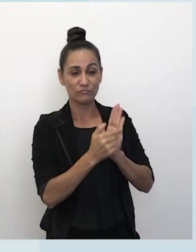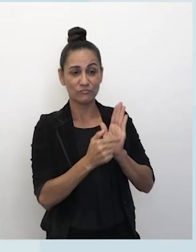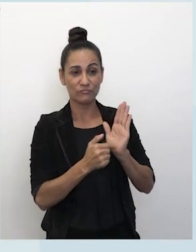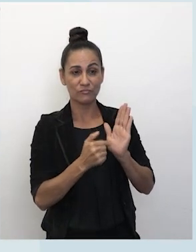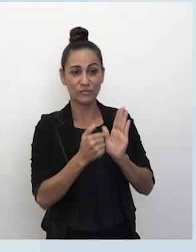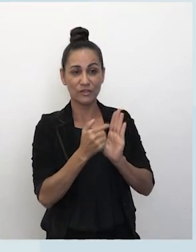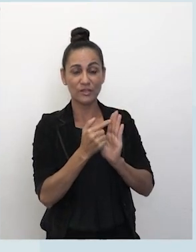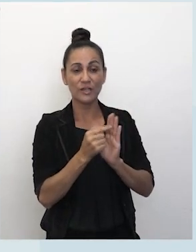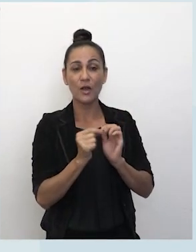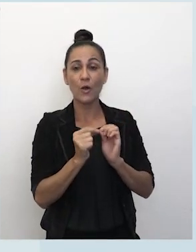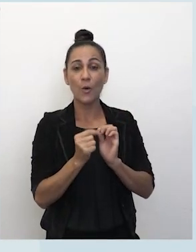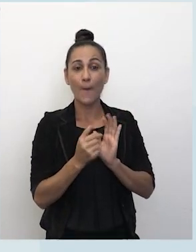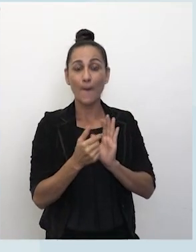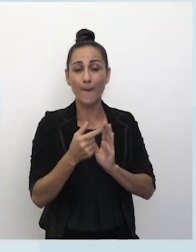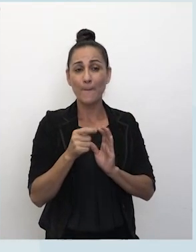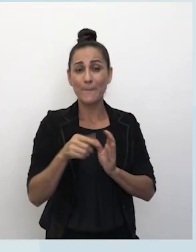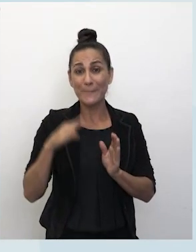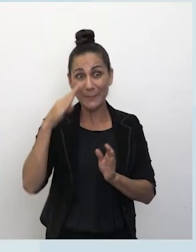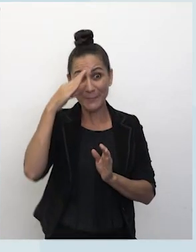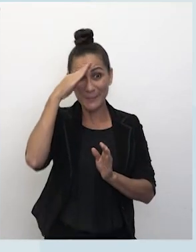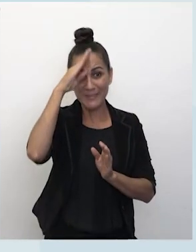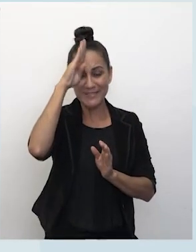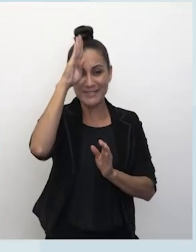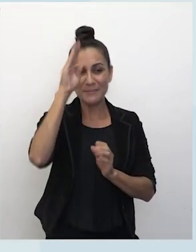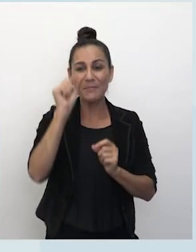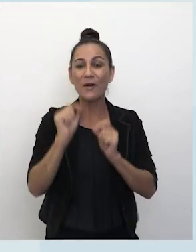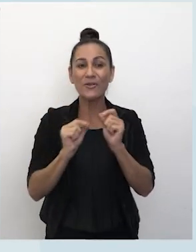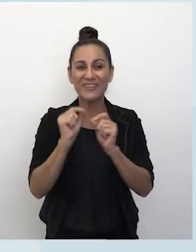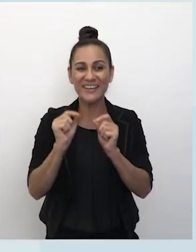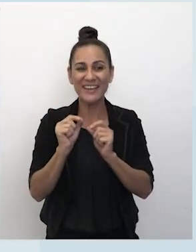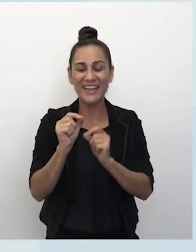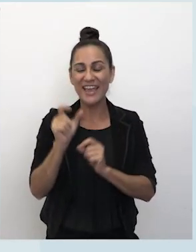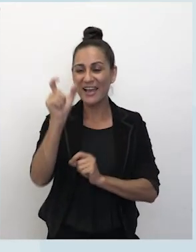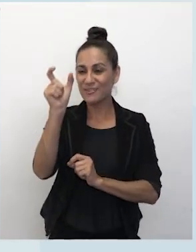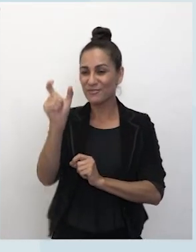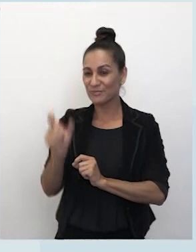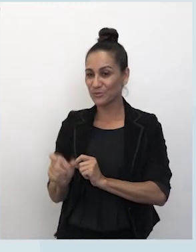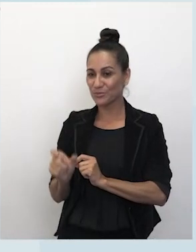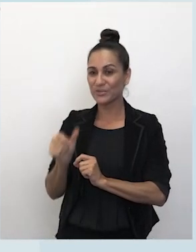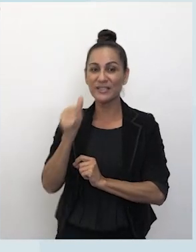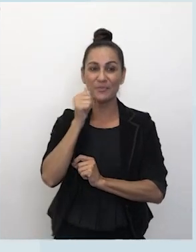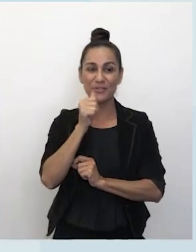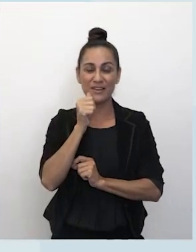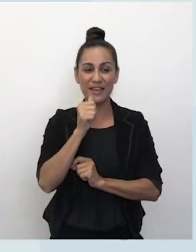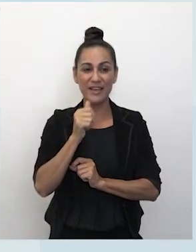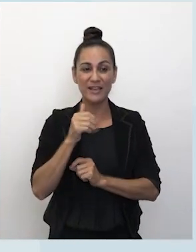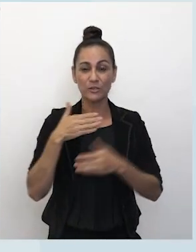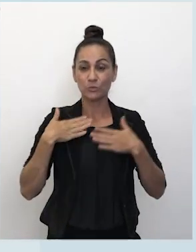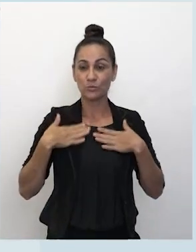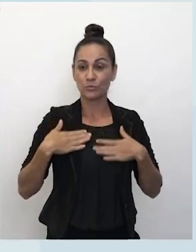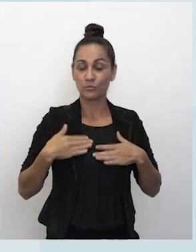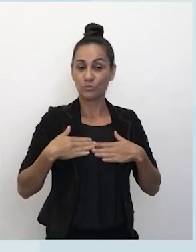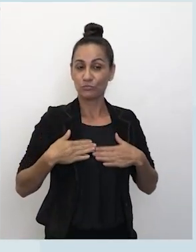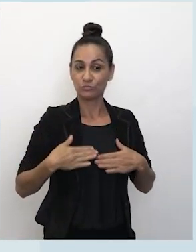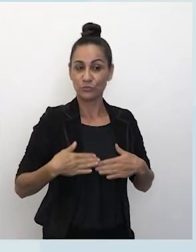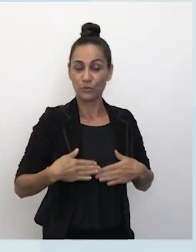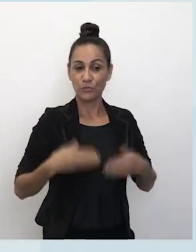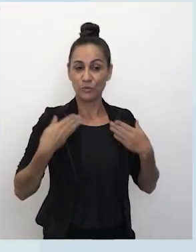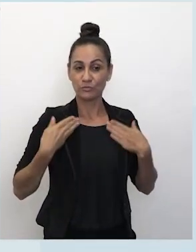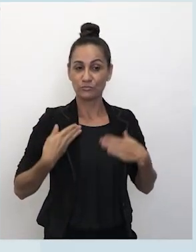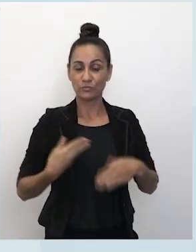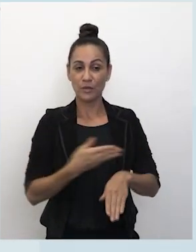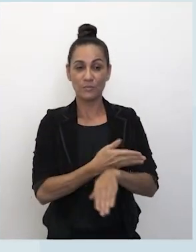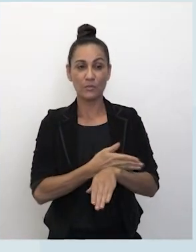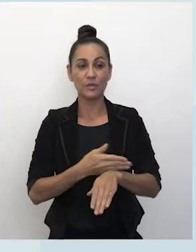iluminado do quadro é justamente a figura feminina. Ela está com uma postura mais dramática, né? O rosto